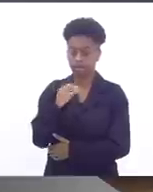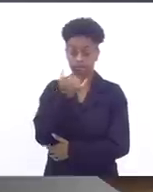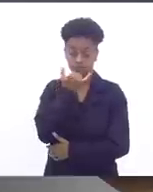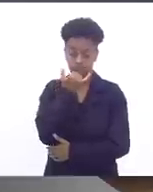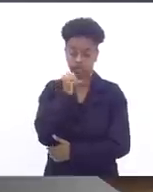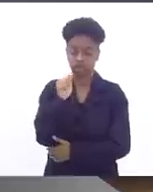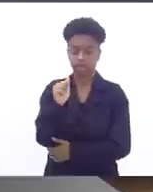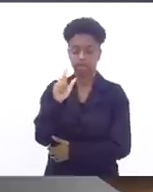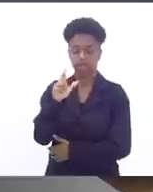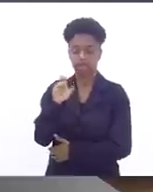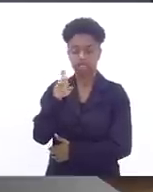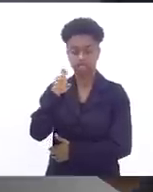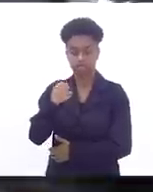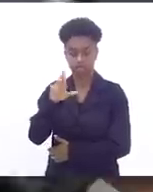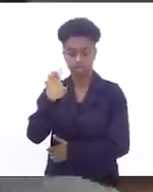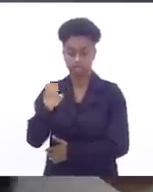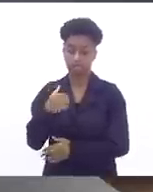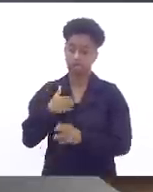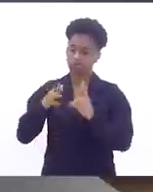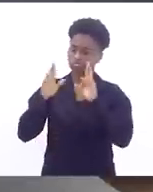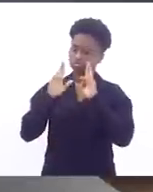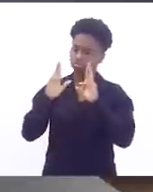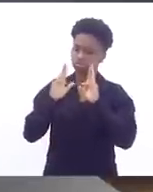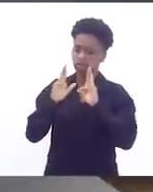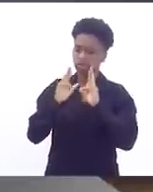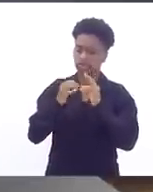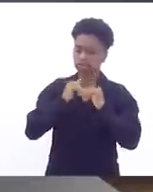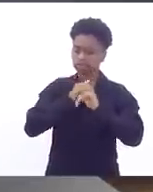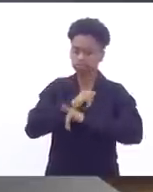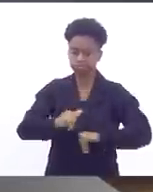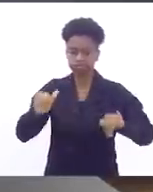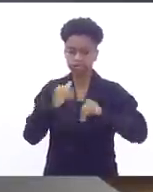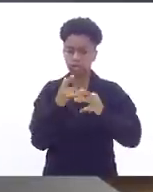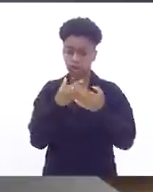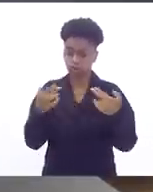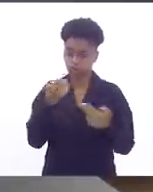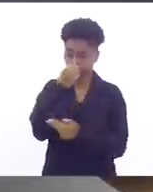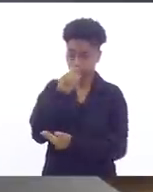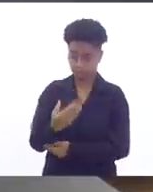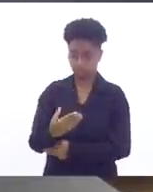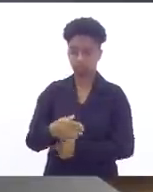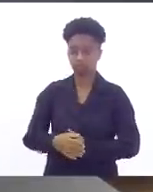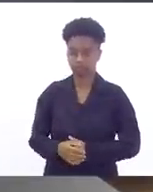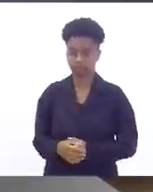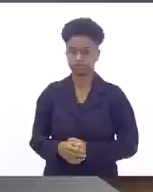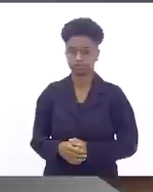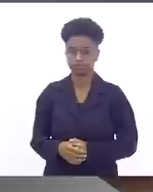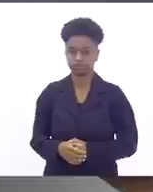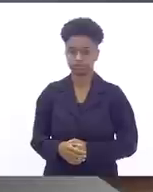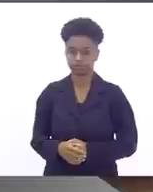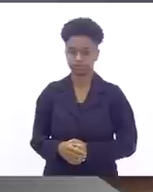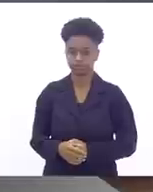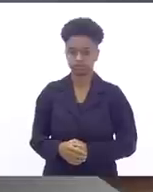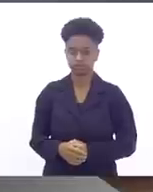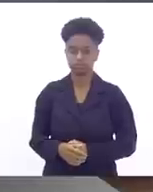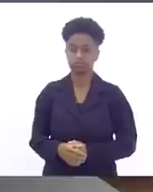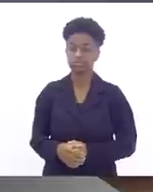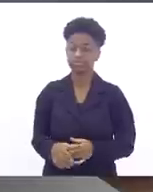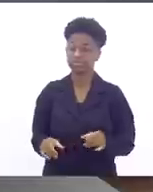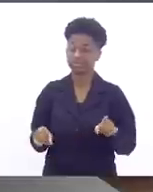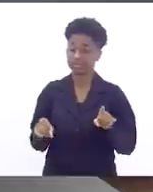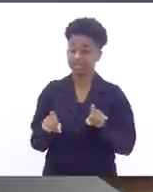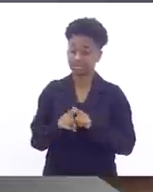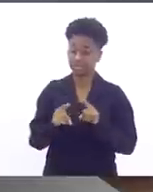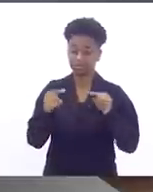Alexandre a quem eu espero que traga muitas boas notícias né E em todos os sentidos